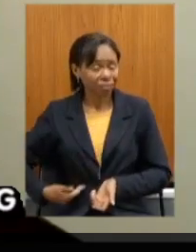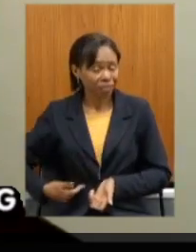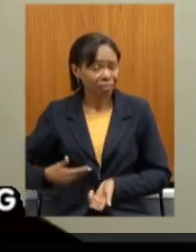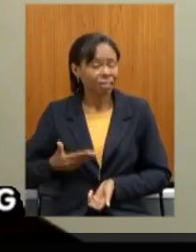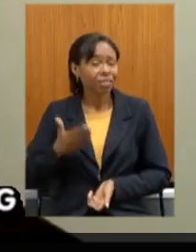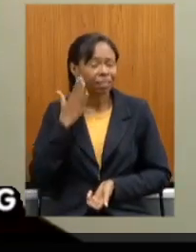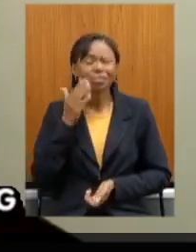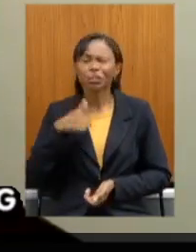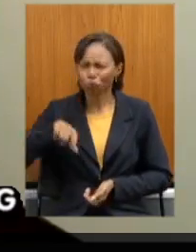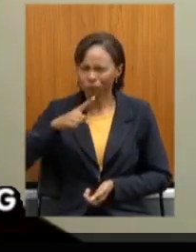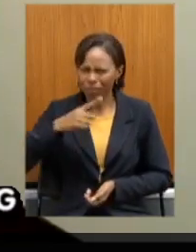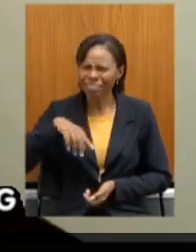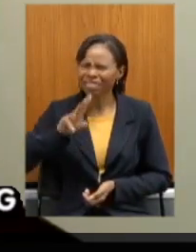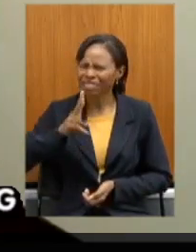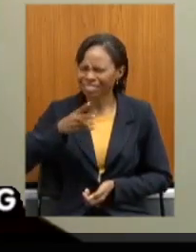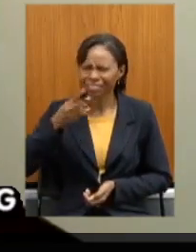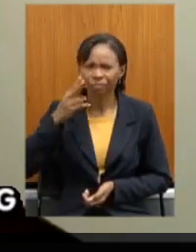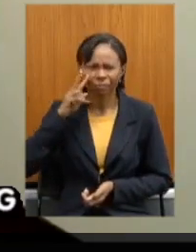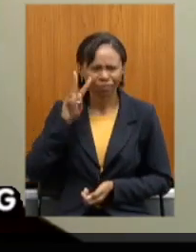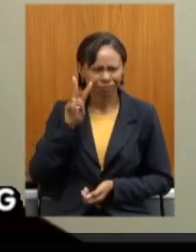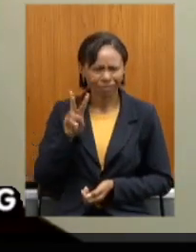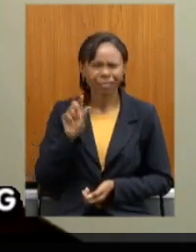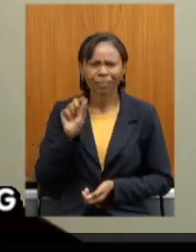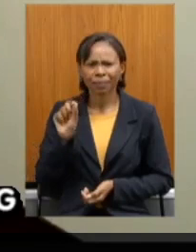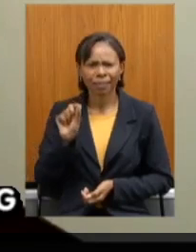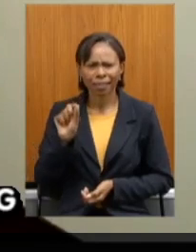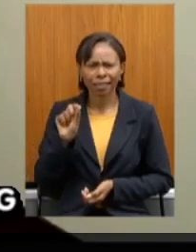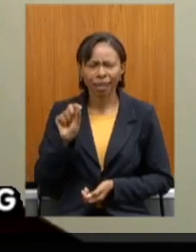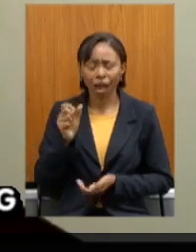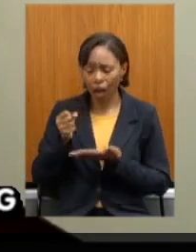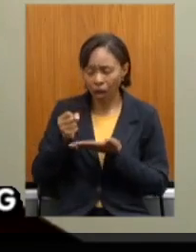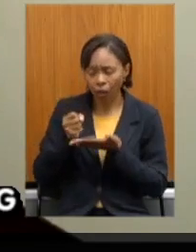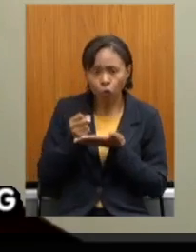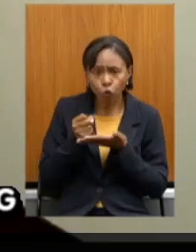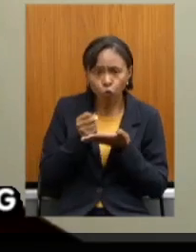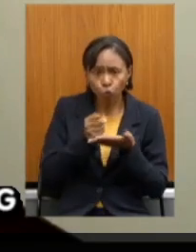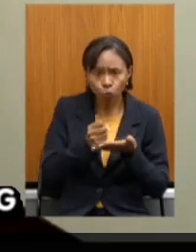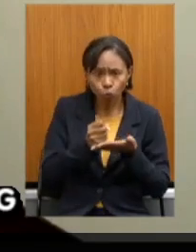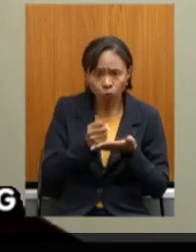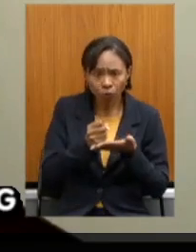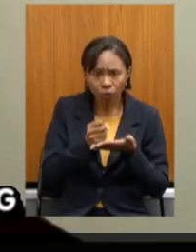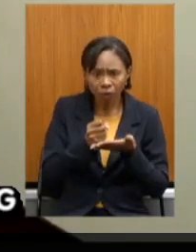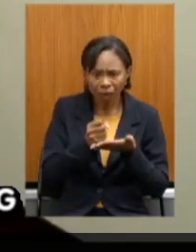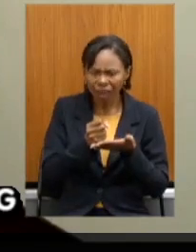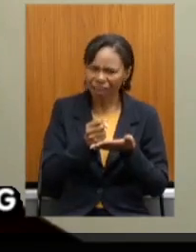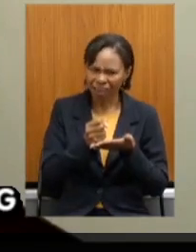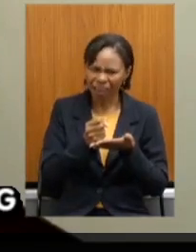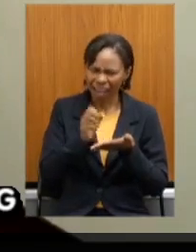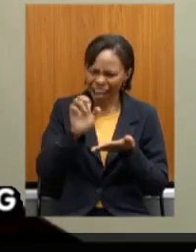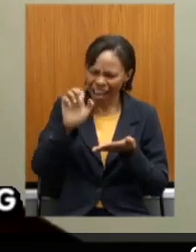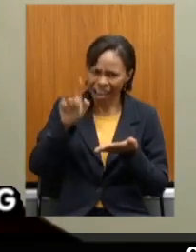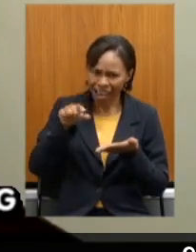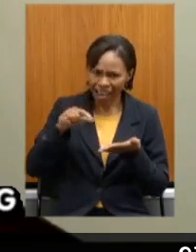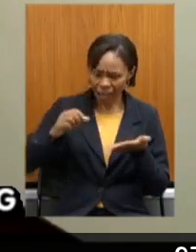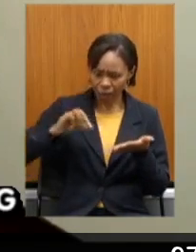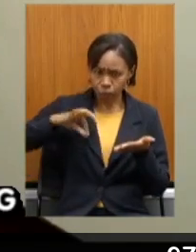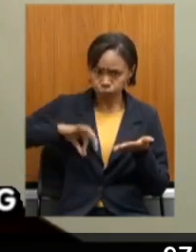diariamente, que a ajuda de custo é aumento de salário. Absurdo, pois apenas